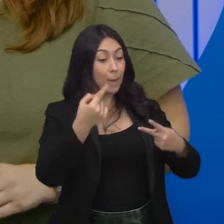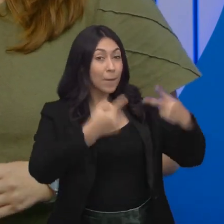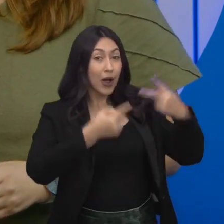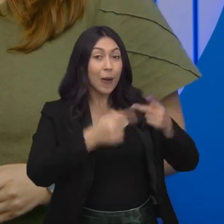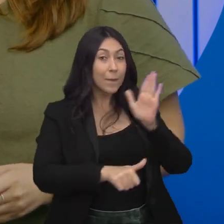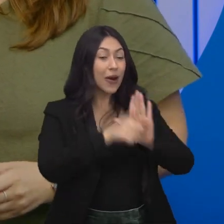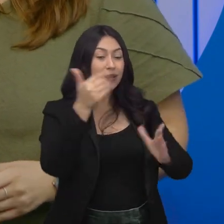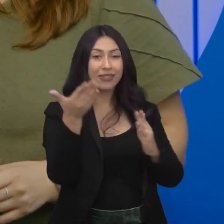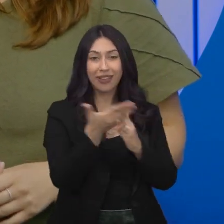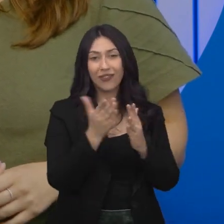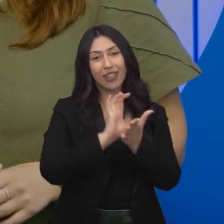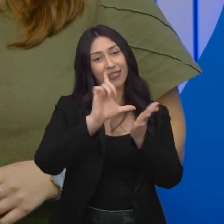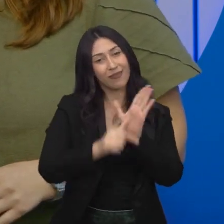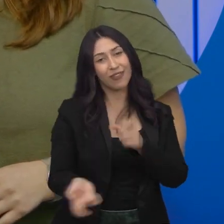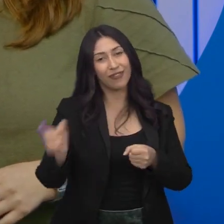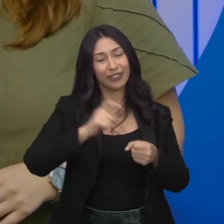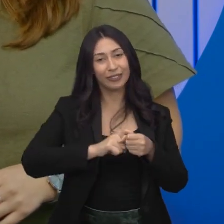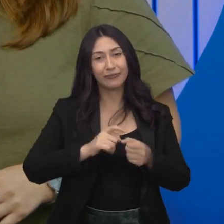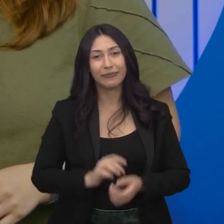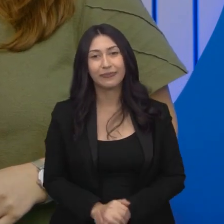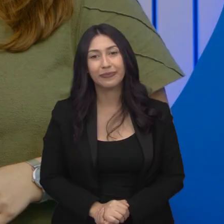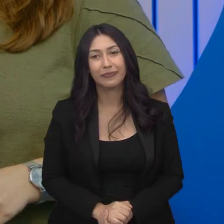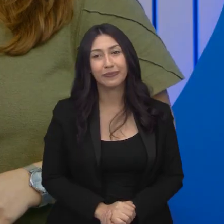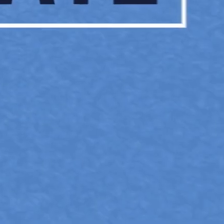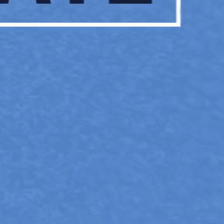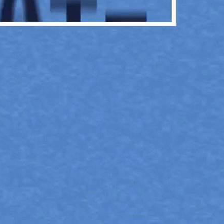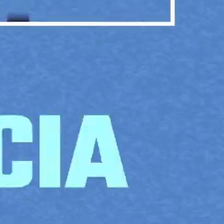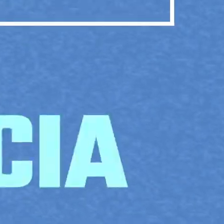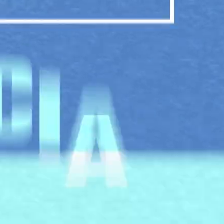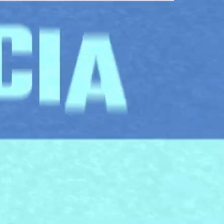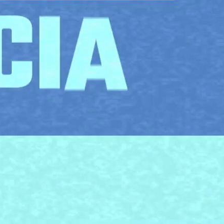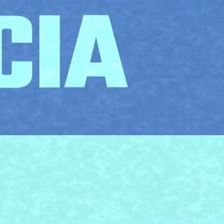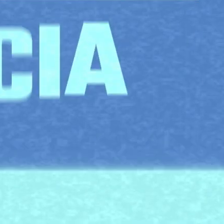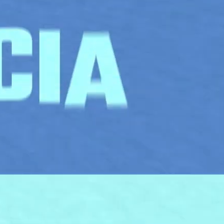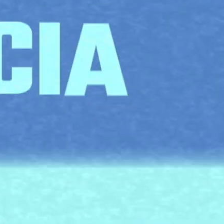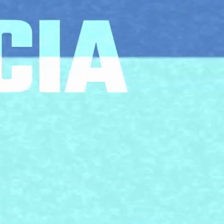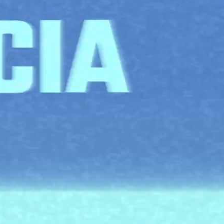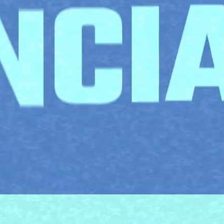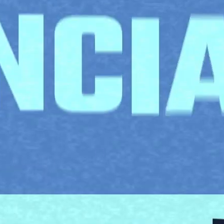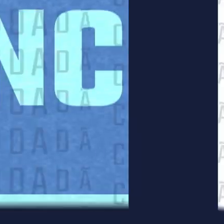Boa. Gente, sobre política, faz o primeiro intervalo, a gente já volta.